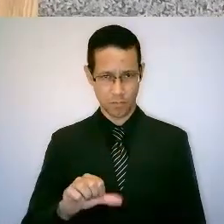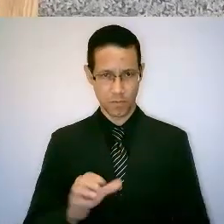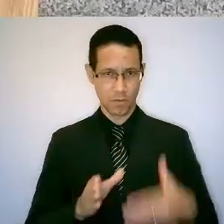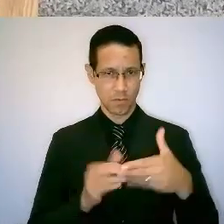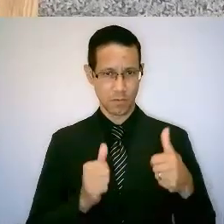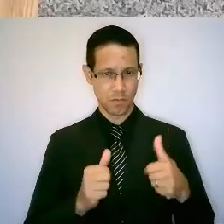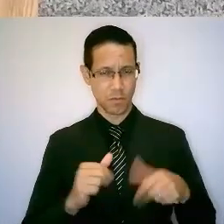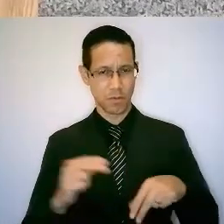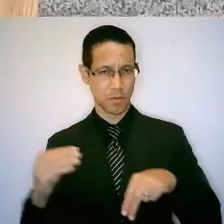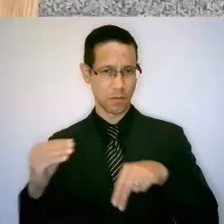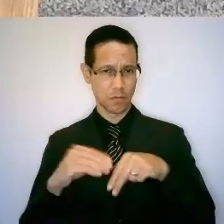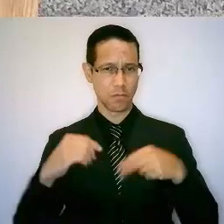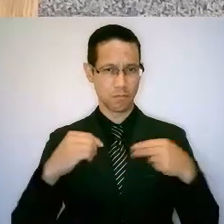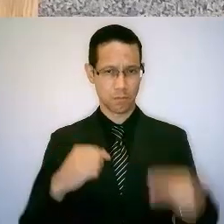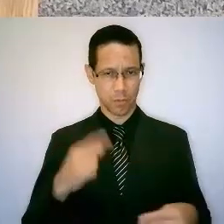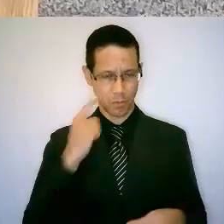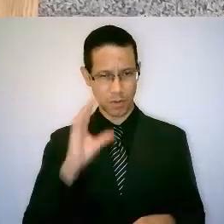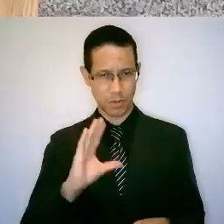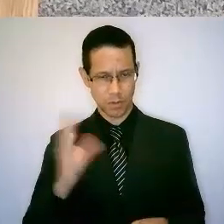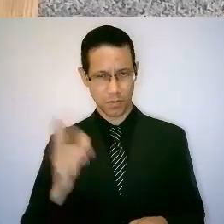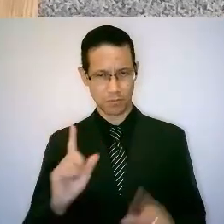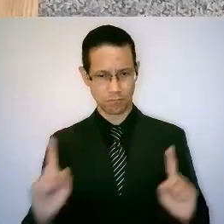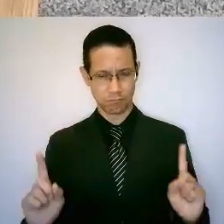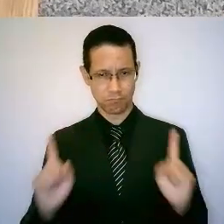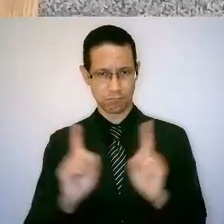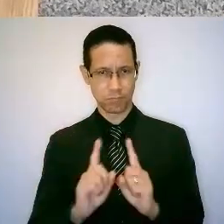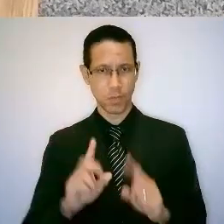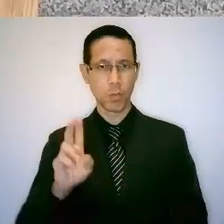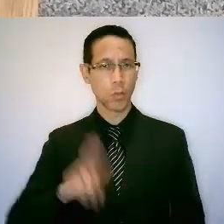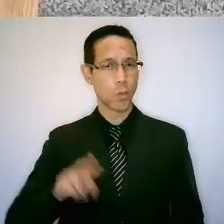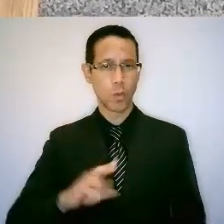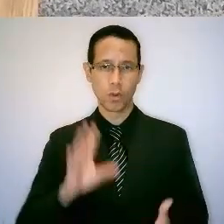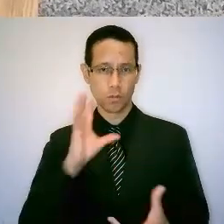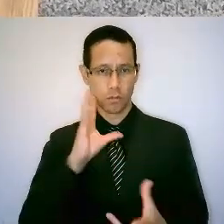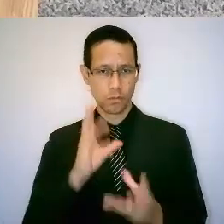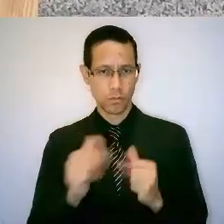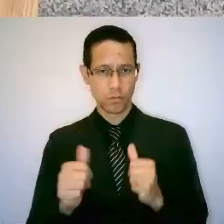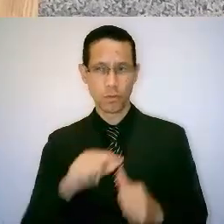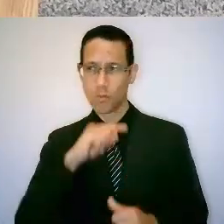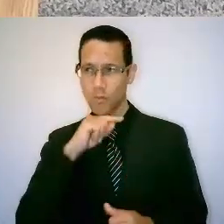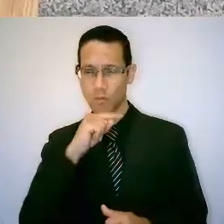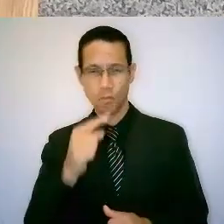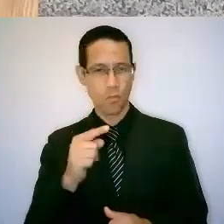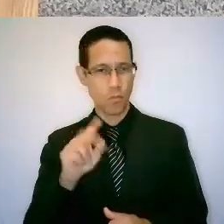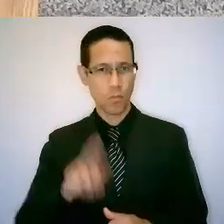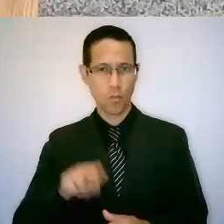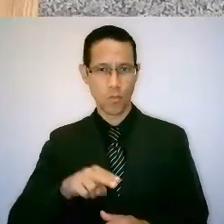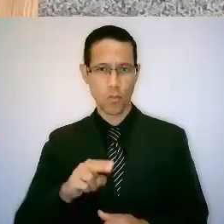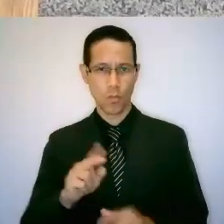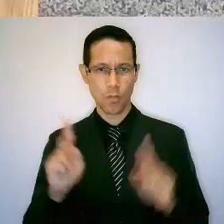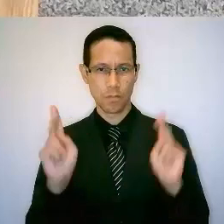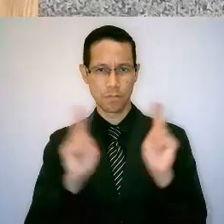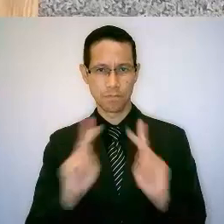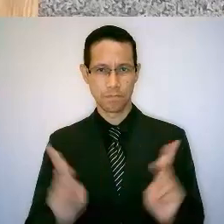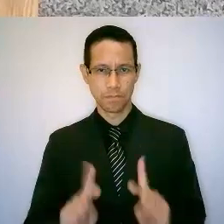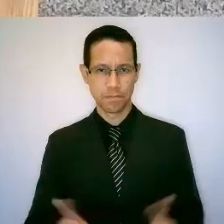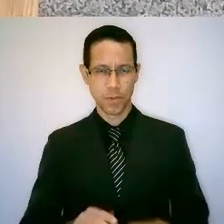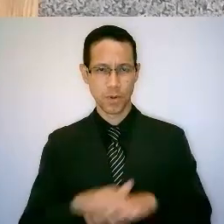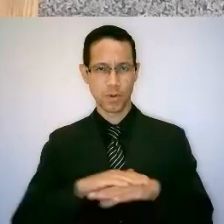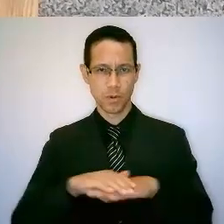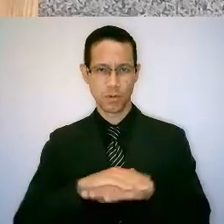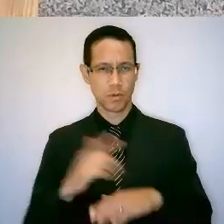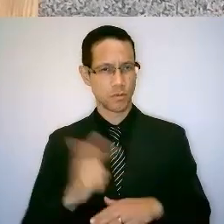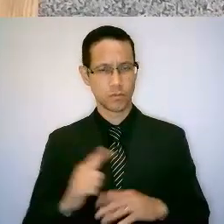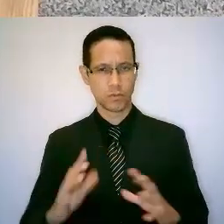fatal essa situação nunca foi resolvida nunca foram feitas as pazes nunca teve uma conversa havia uma animosidade